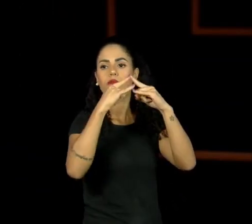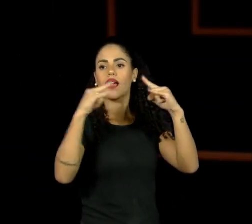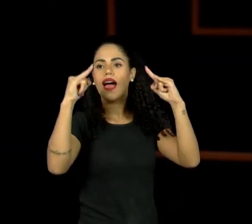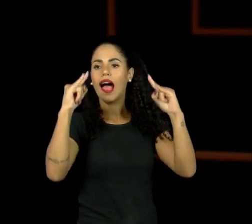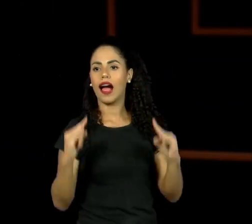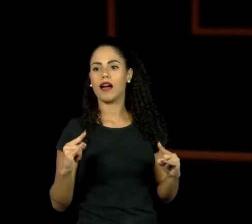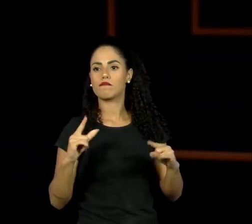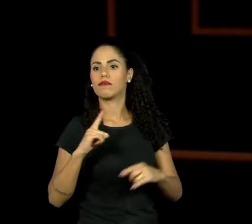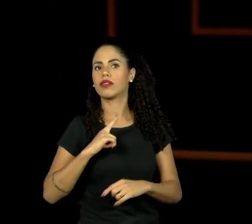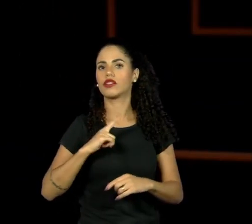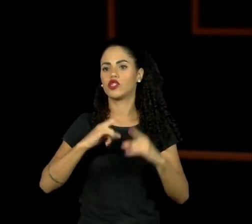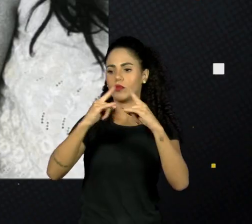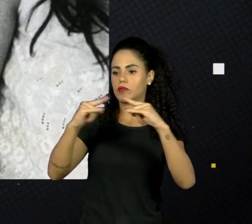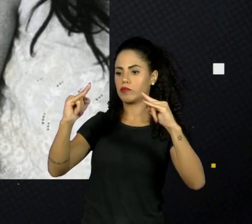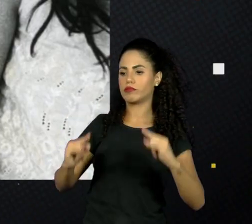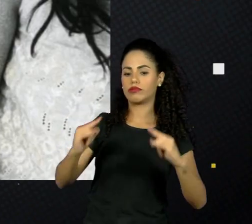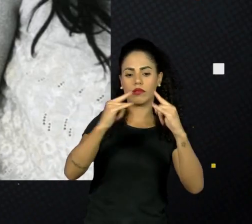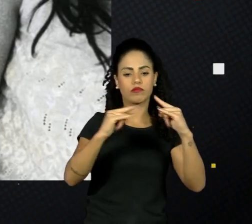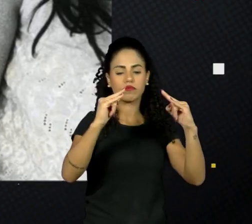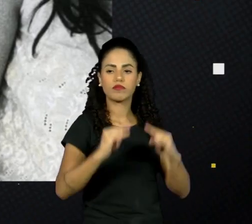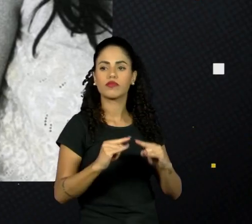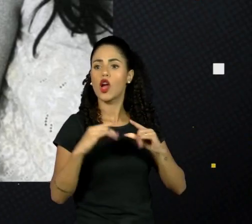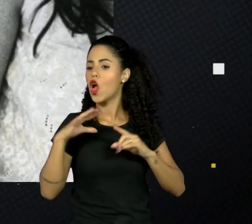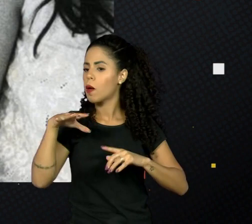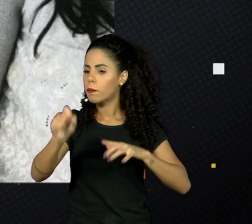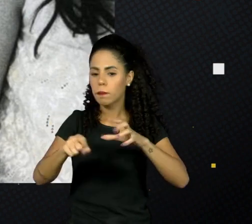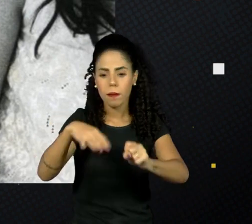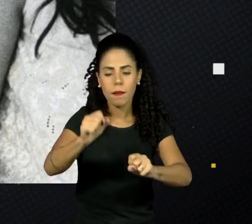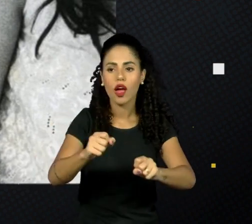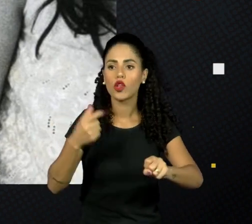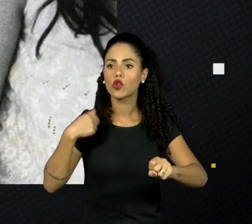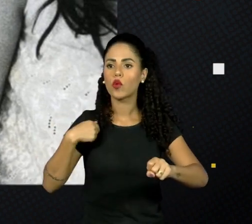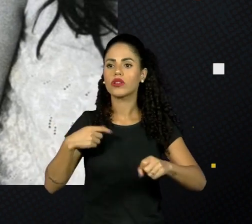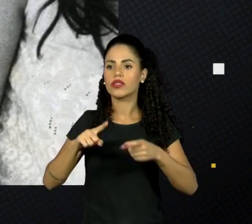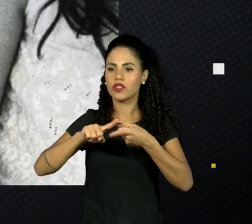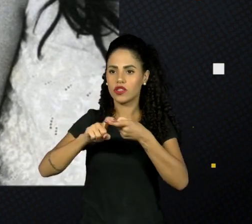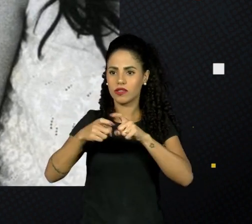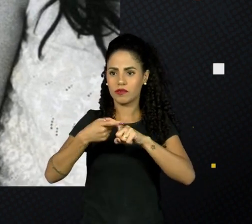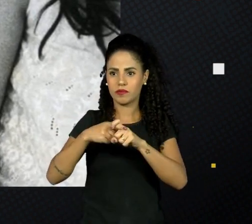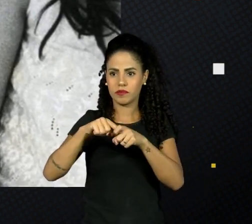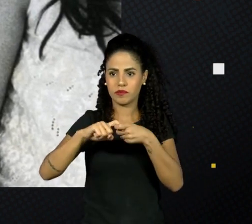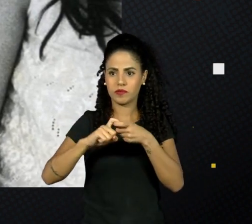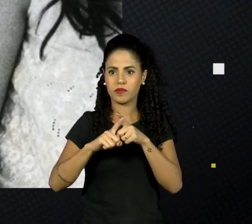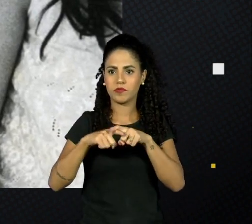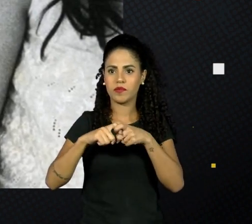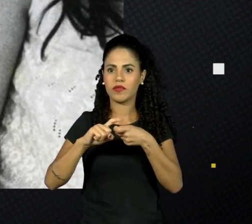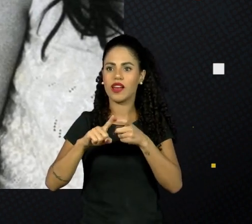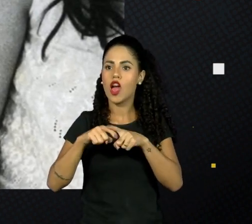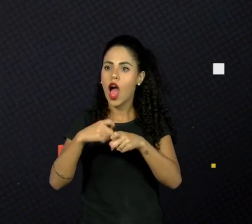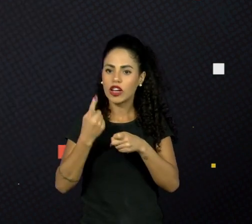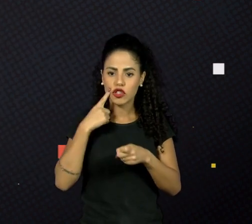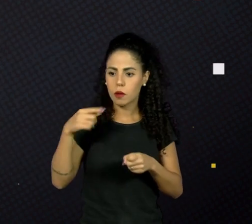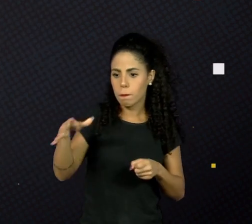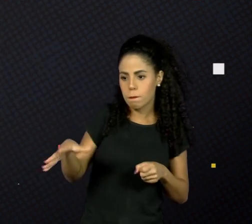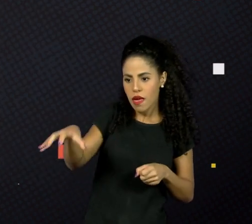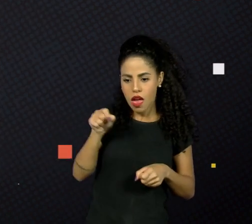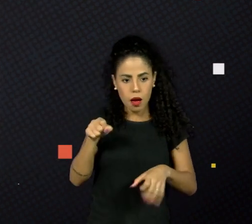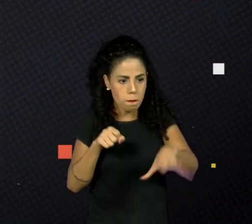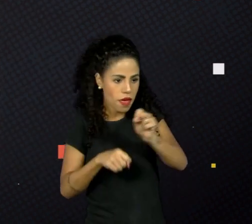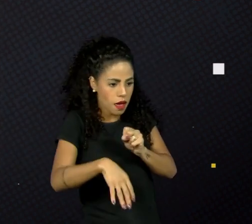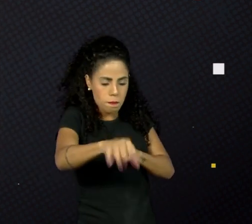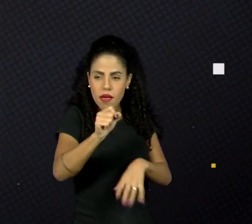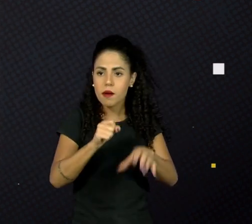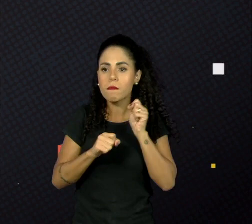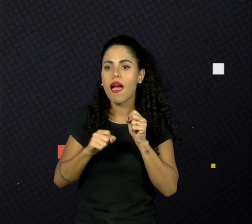tinham várias cabanas lindíssimas. Nós pegamos todas as colchas de crochê das tia-avó, da avó, da prima. Elas eram... E o